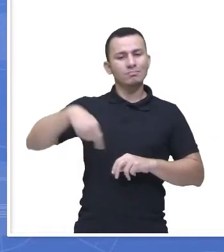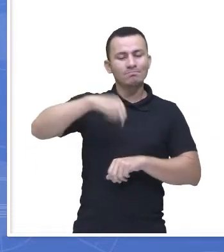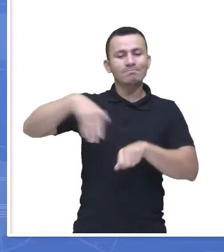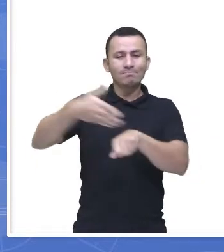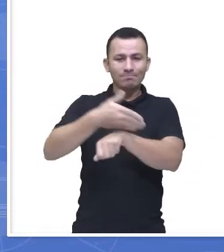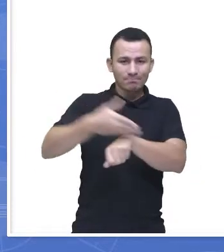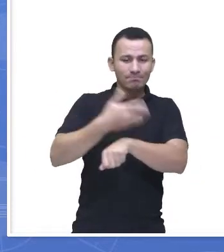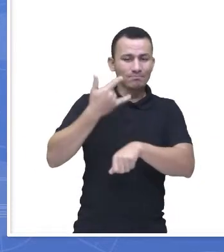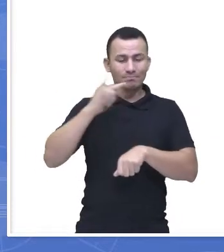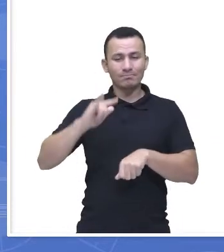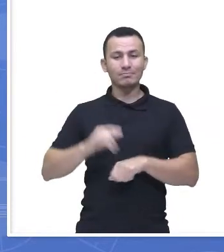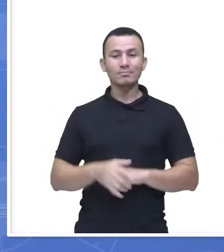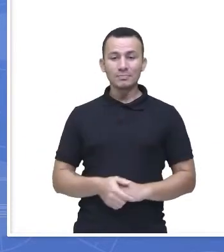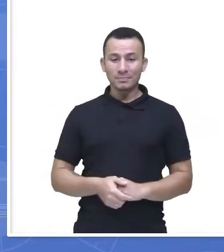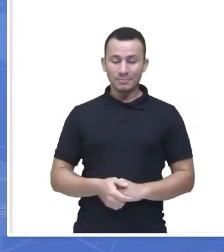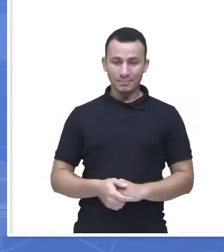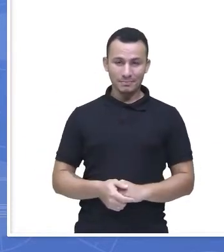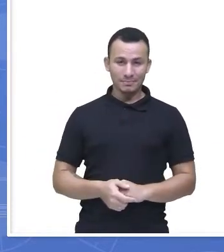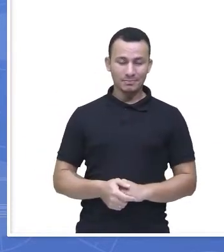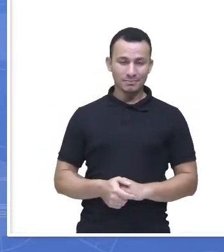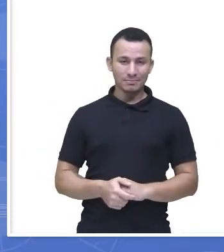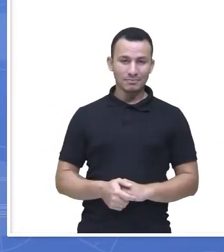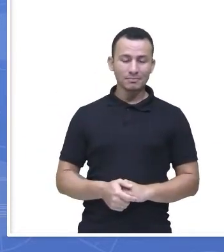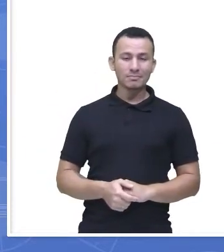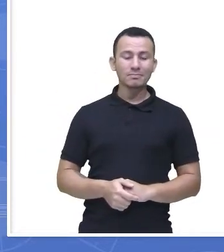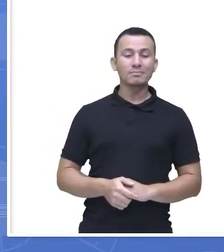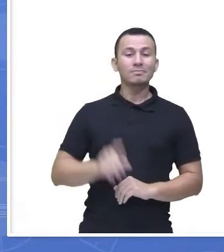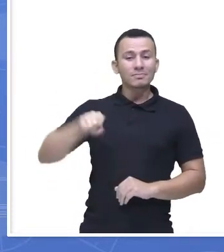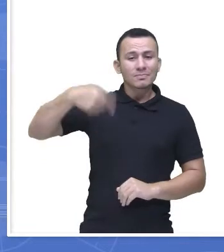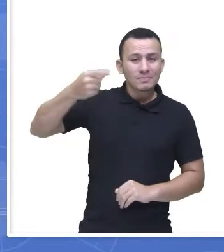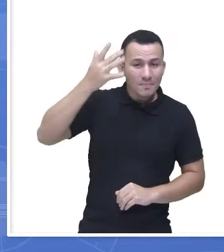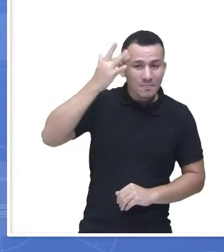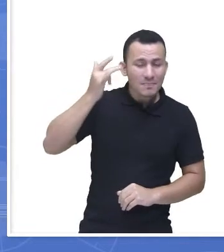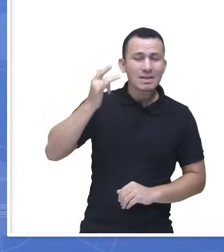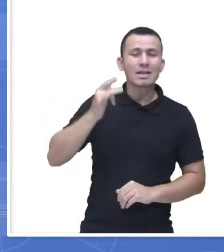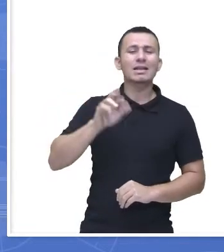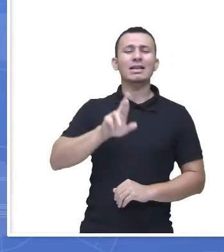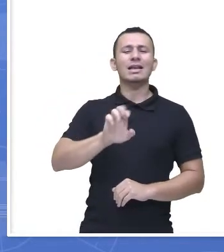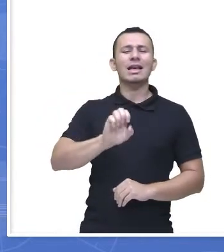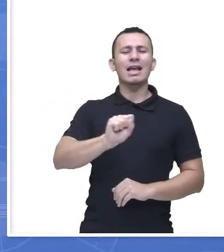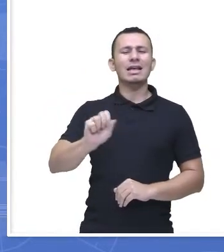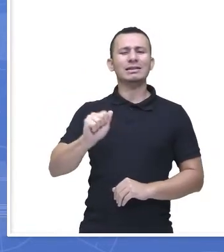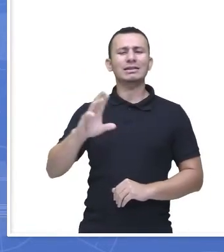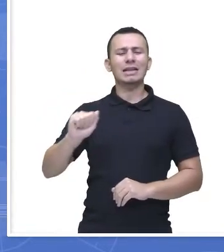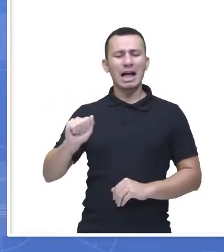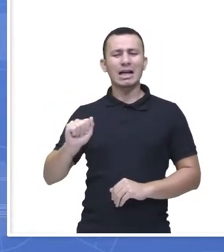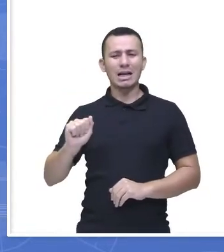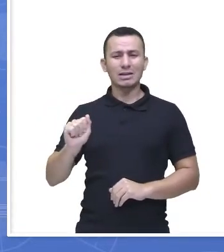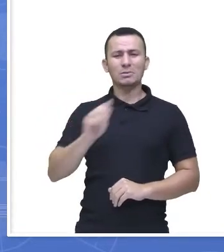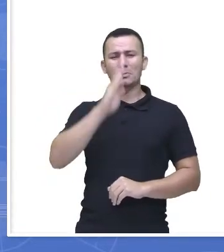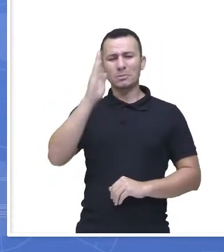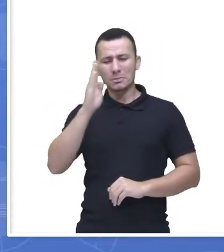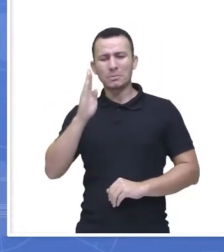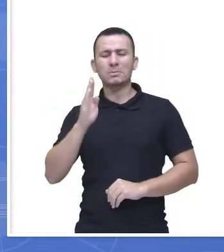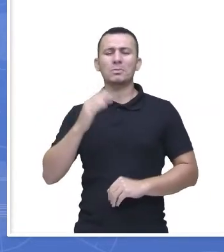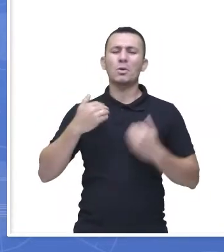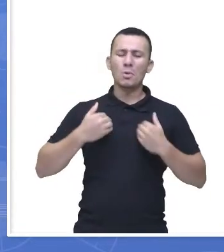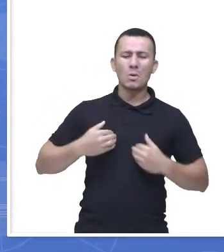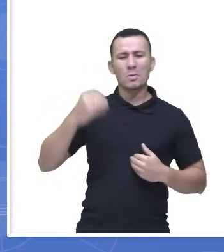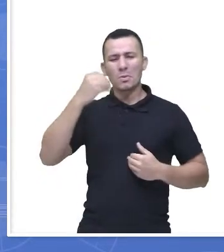Severiano Nunes, colocou a letra A. Muito bem. O Arthur colocou a letra D.